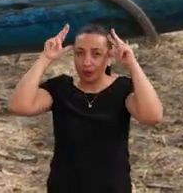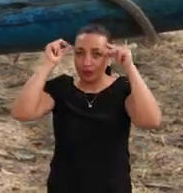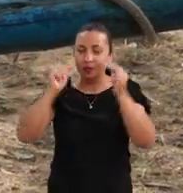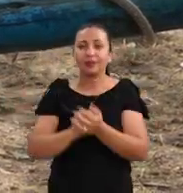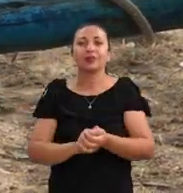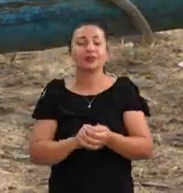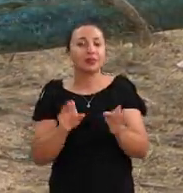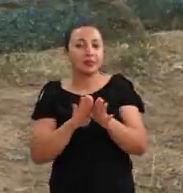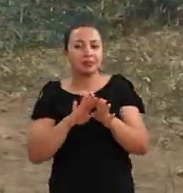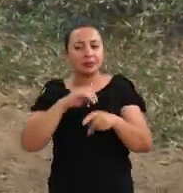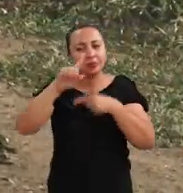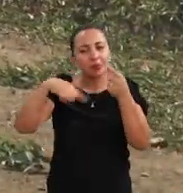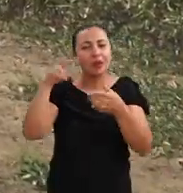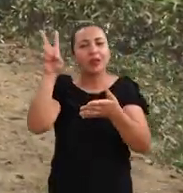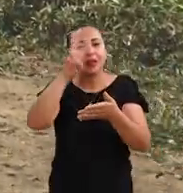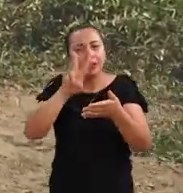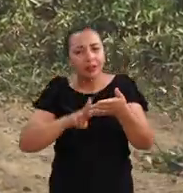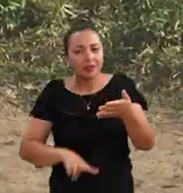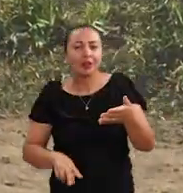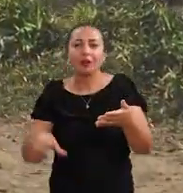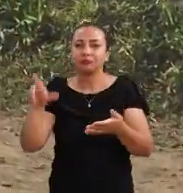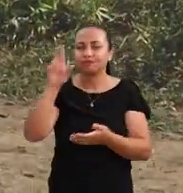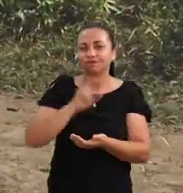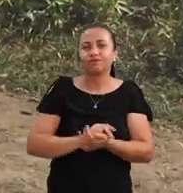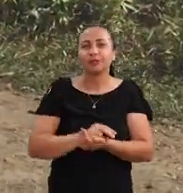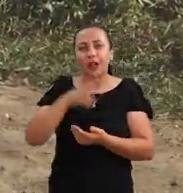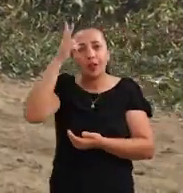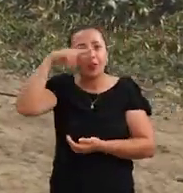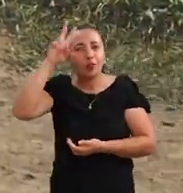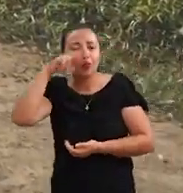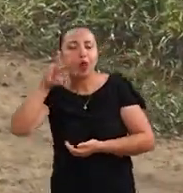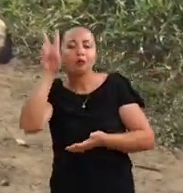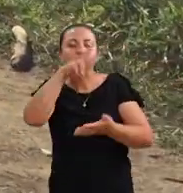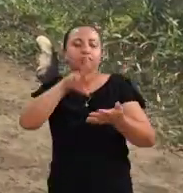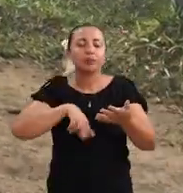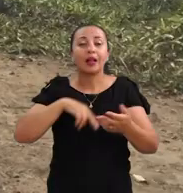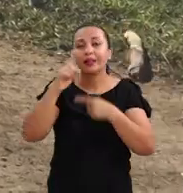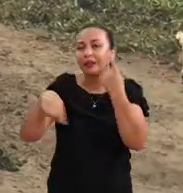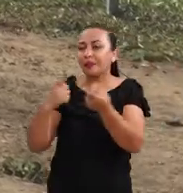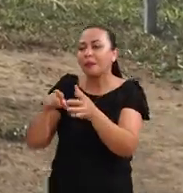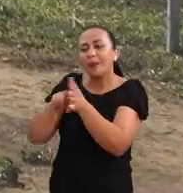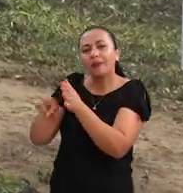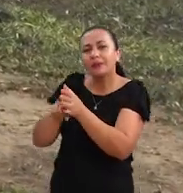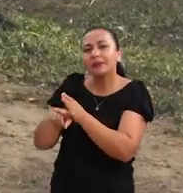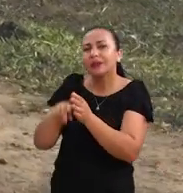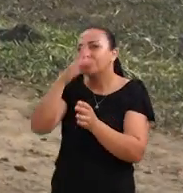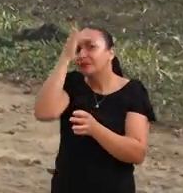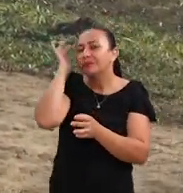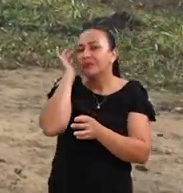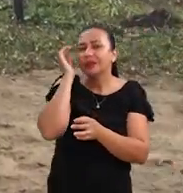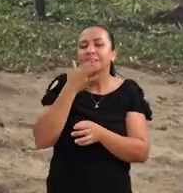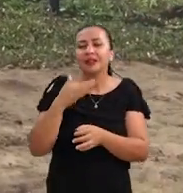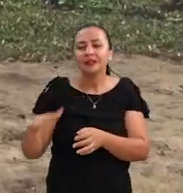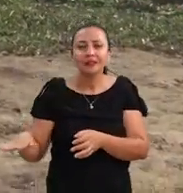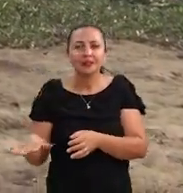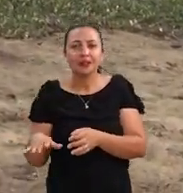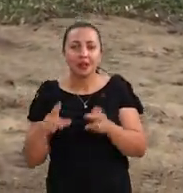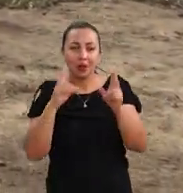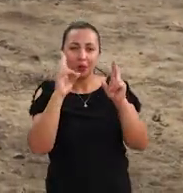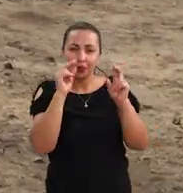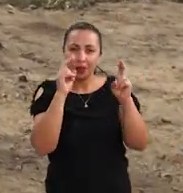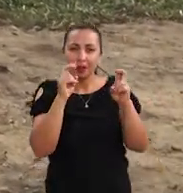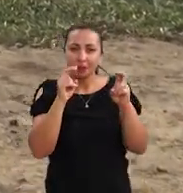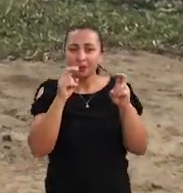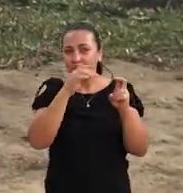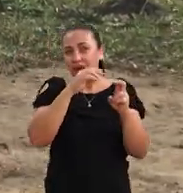a gente começava lia histórias. Dessas lidas de história, a gente perguntava ao praticante, né, que